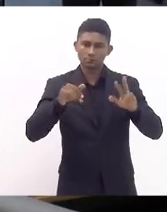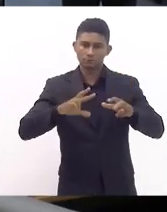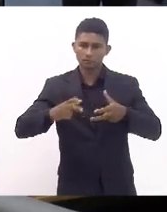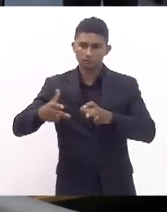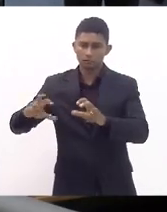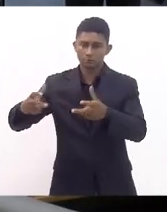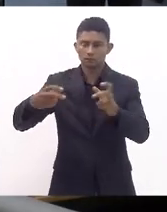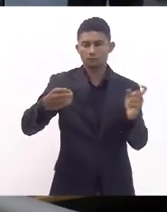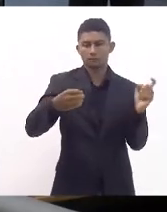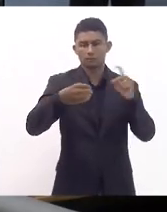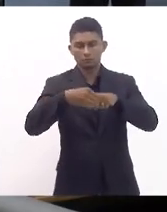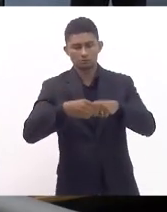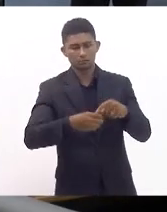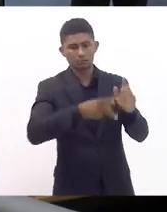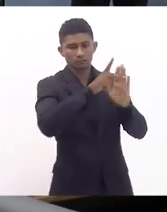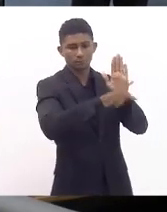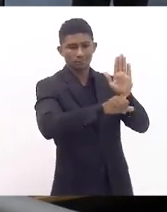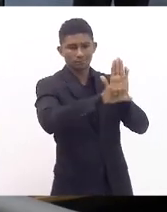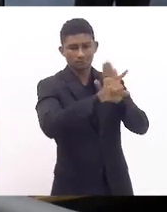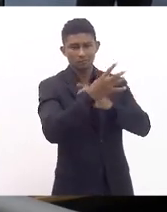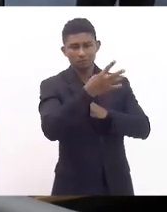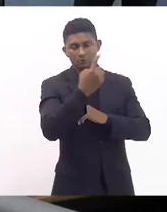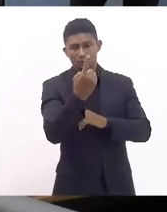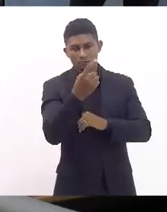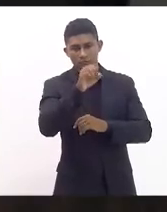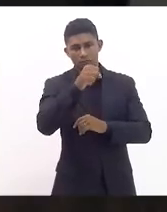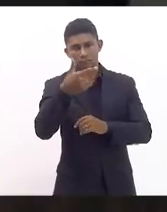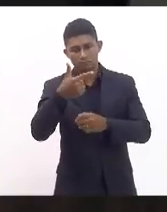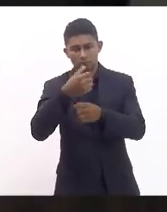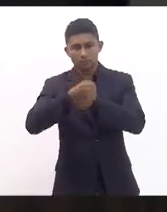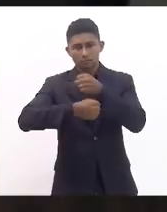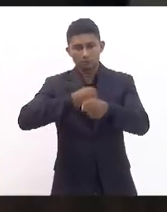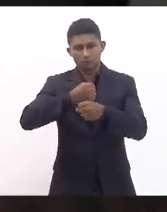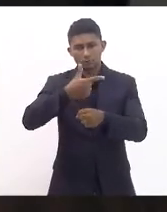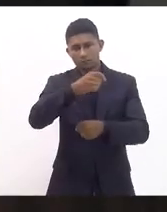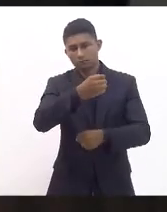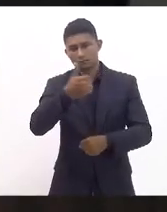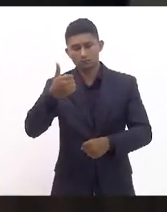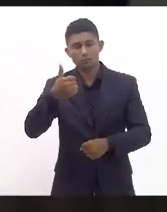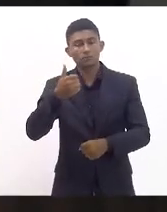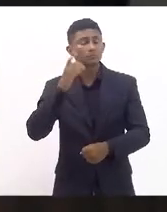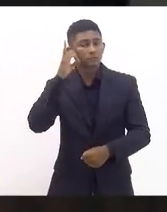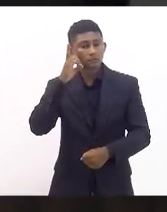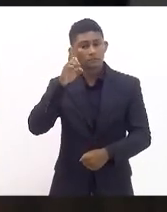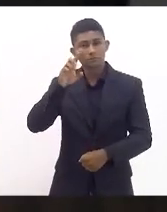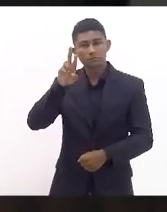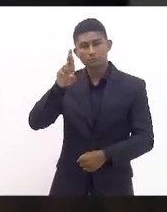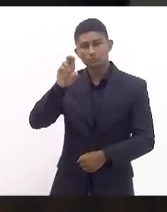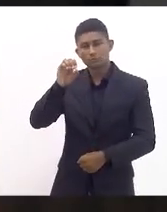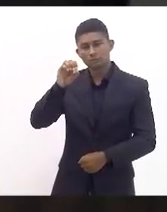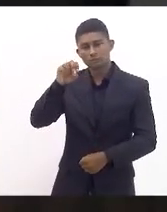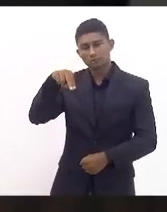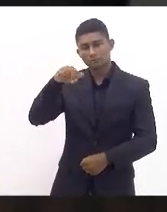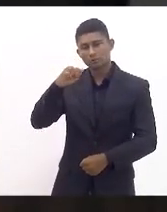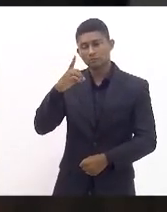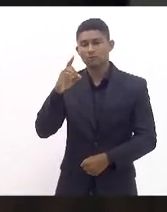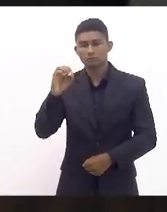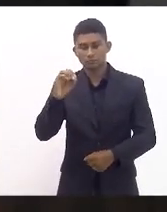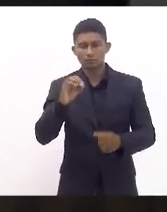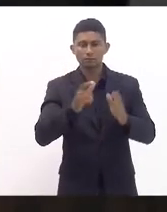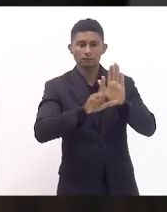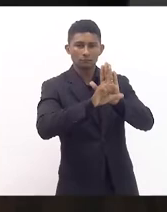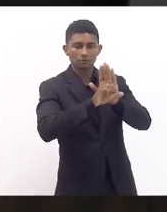comissões. Projeto de Lei 4182, de 21, de autoria do deputado Renato Zacca, que altera o inciso 1º do artigo 3º da Lei